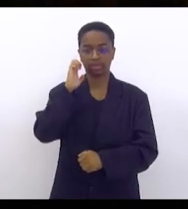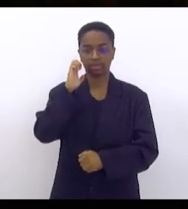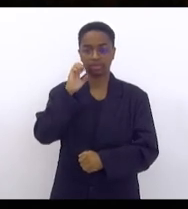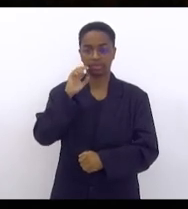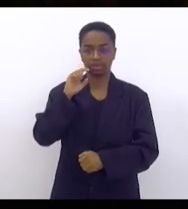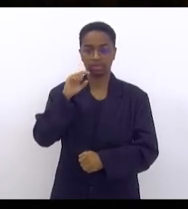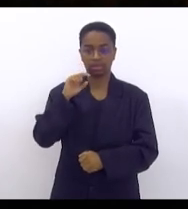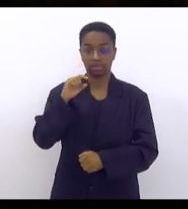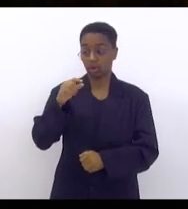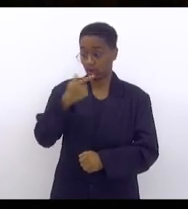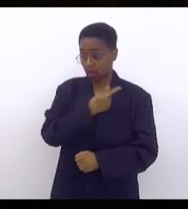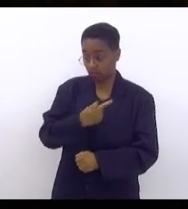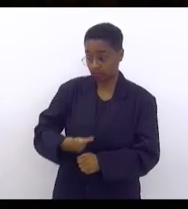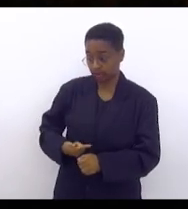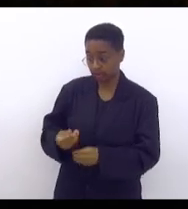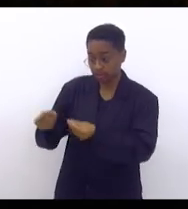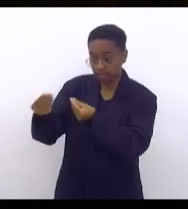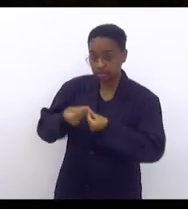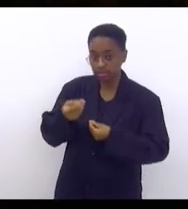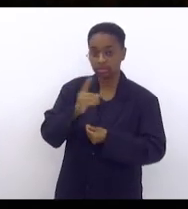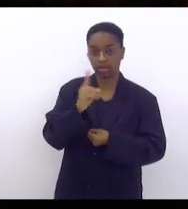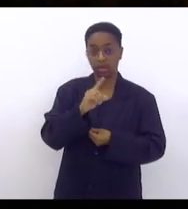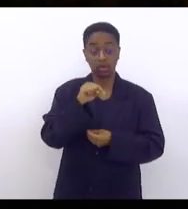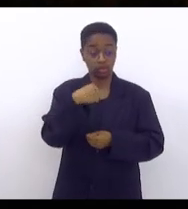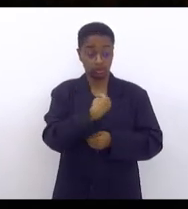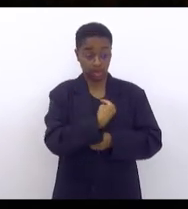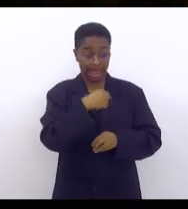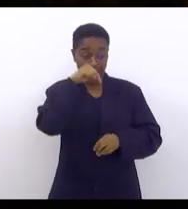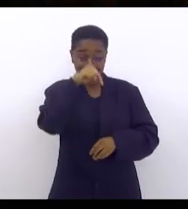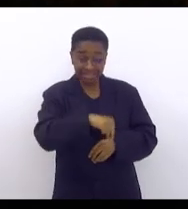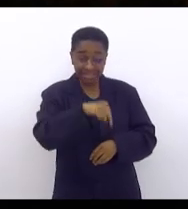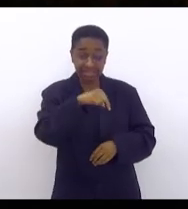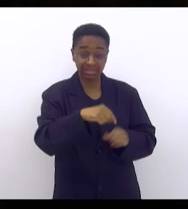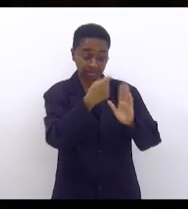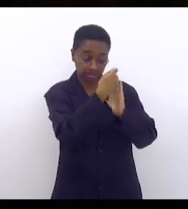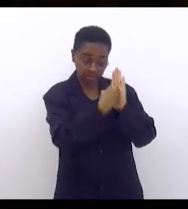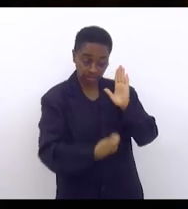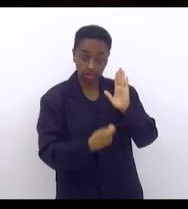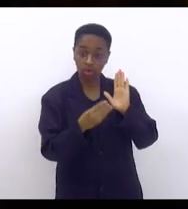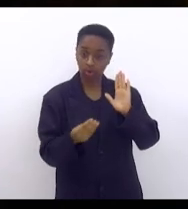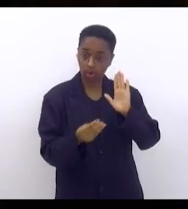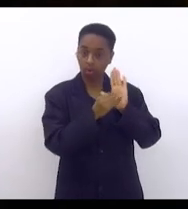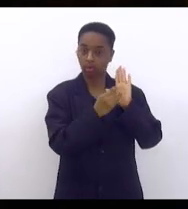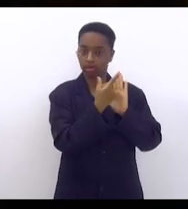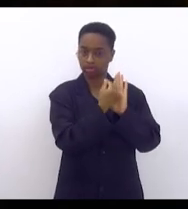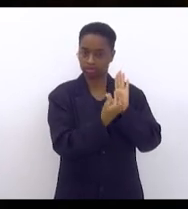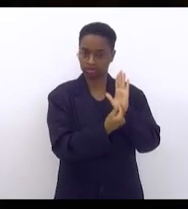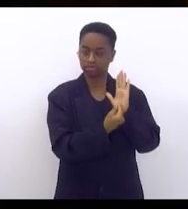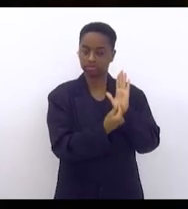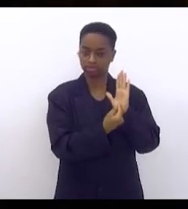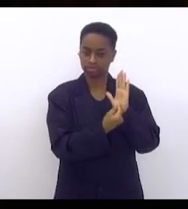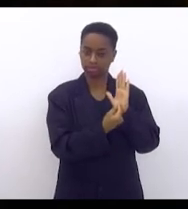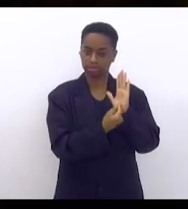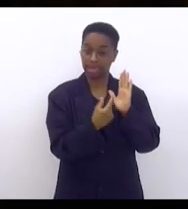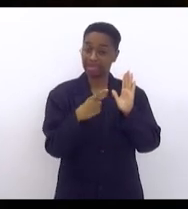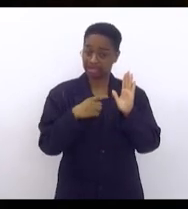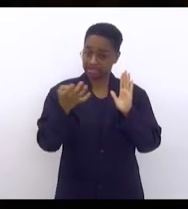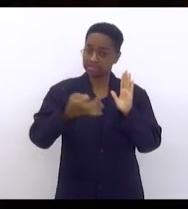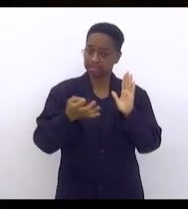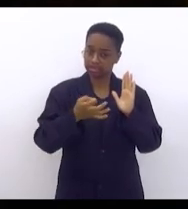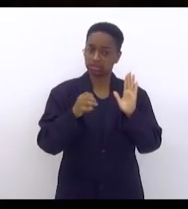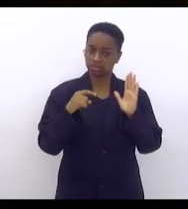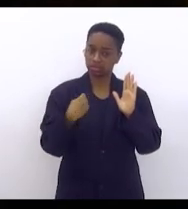não veio do governo, vai sair da casa com a previsão. Eu tenho convicção que